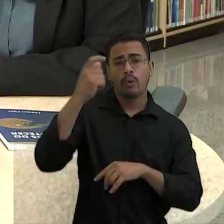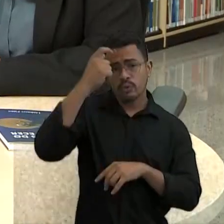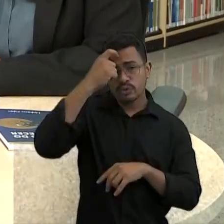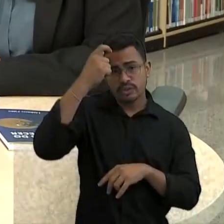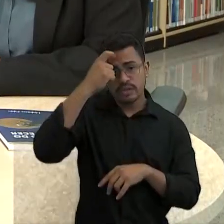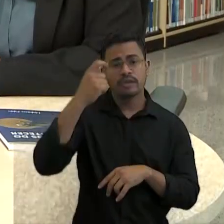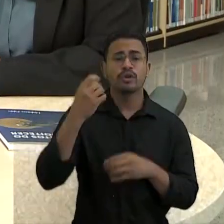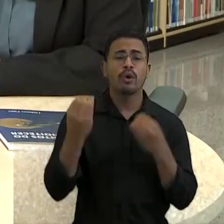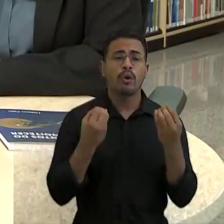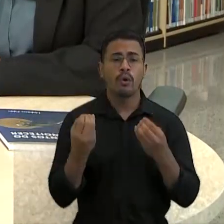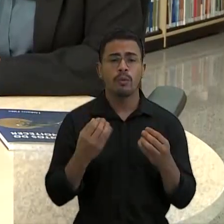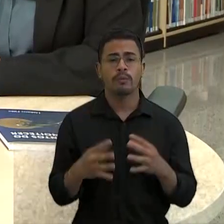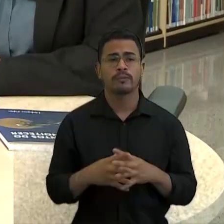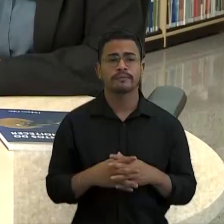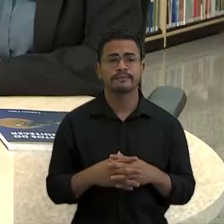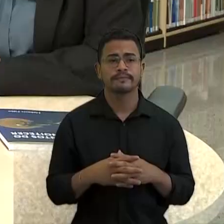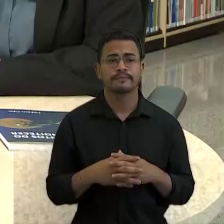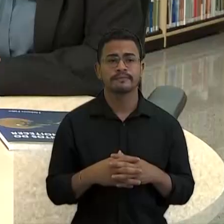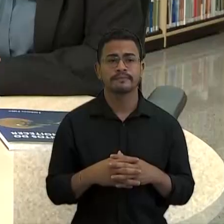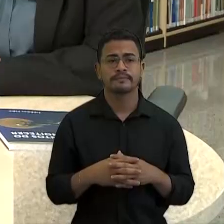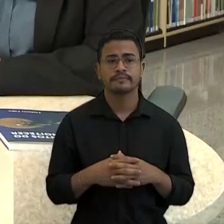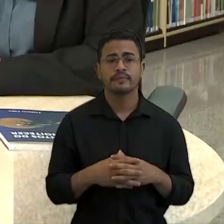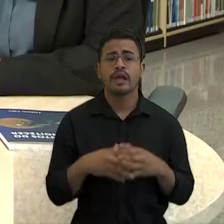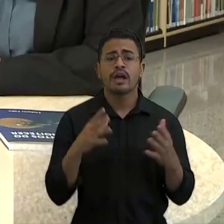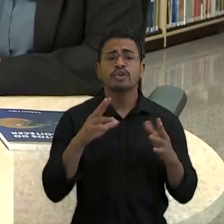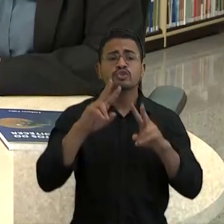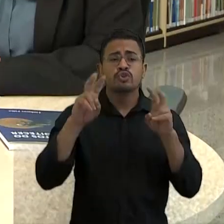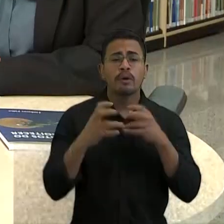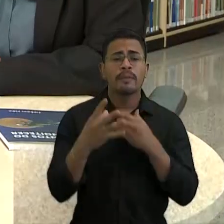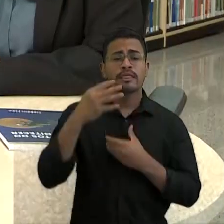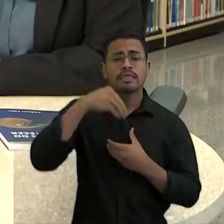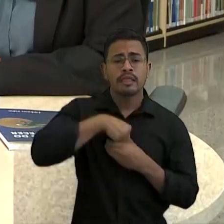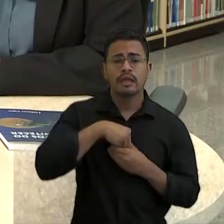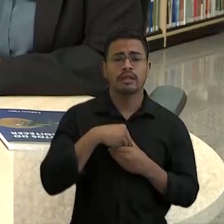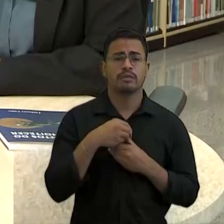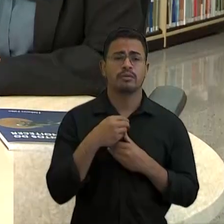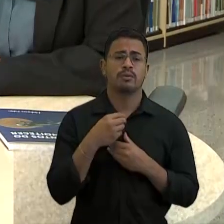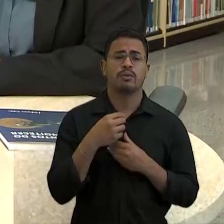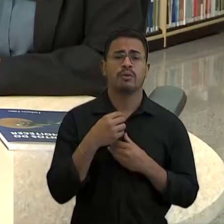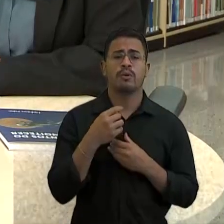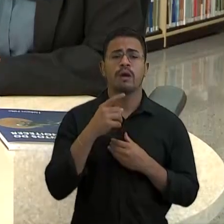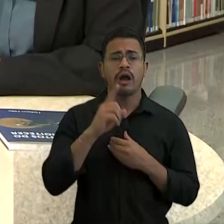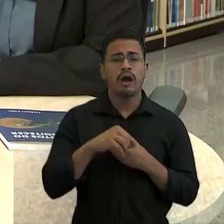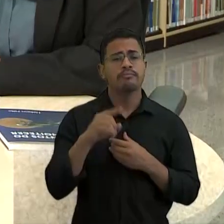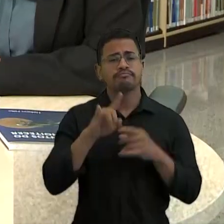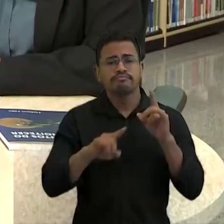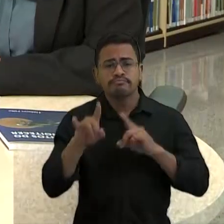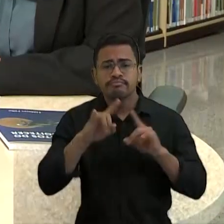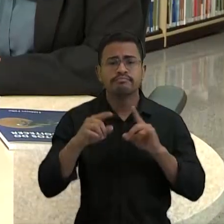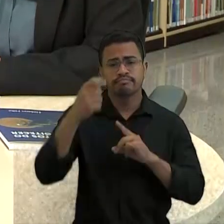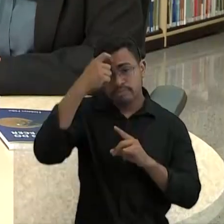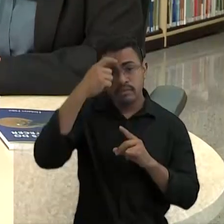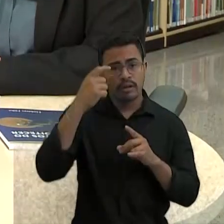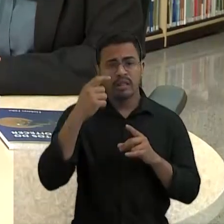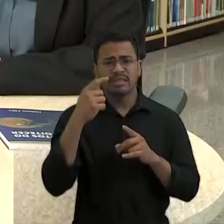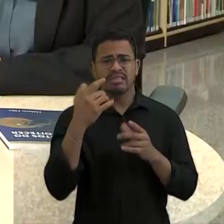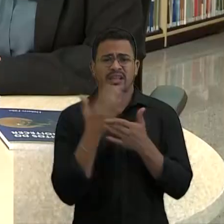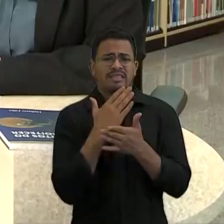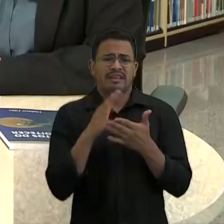latência não tem nada a ver com o biográfico do autor. Portanto,